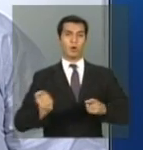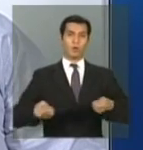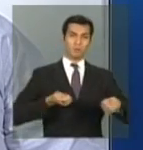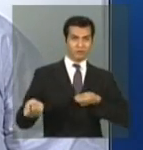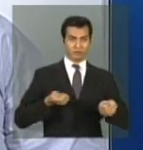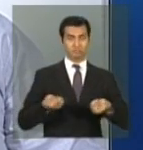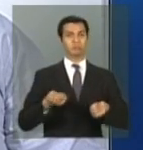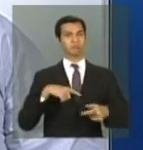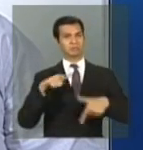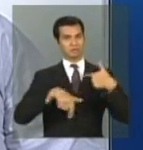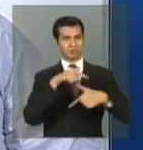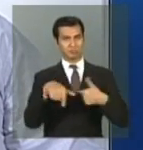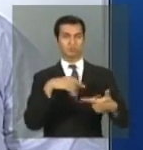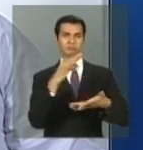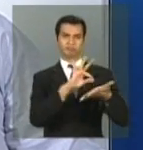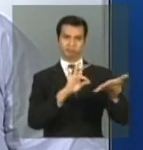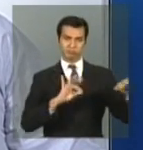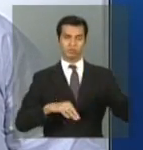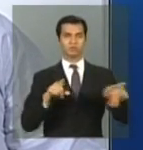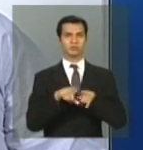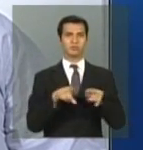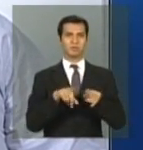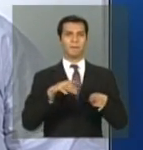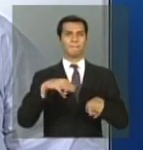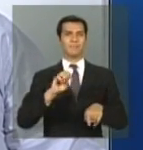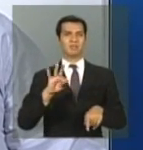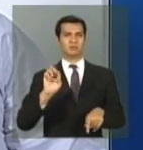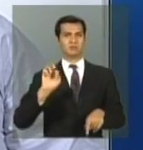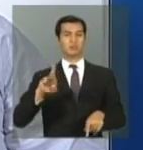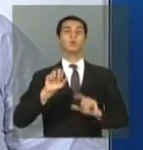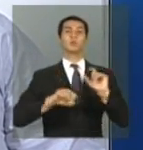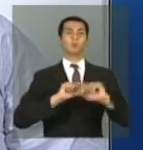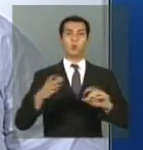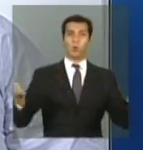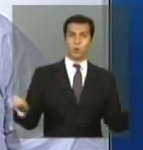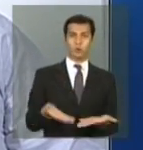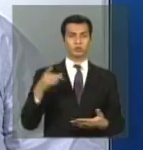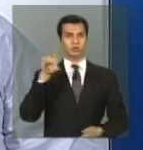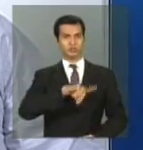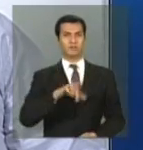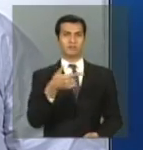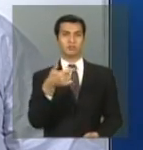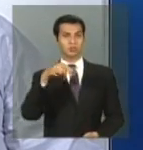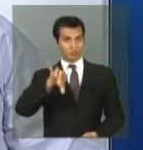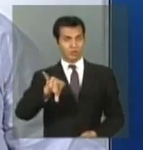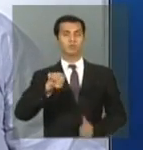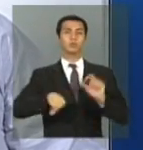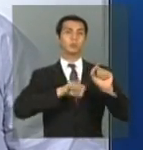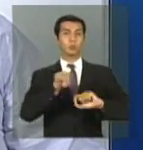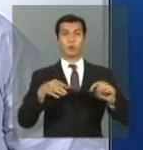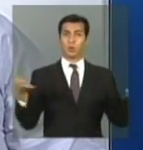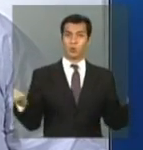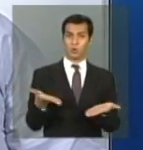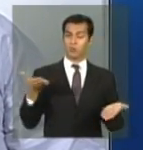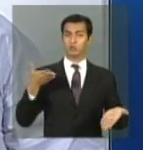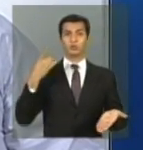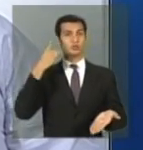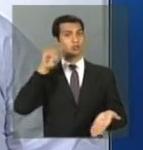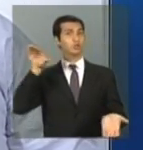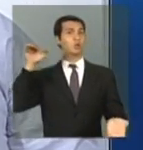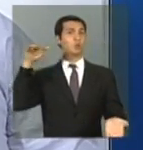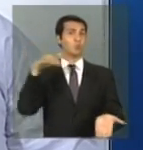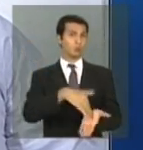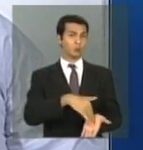frequência escolar, os nossos operadores masters, né, que hoje, dia 29, né, é o último dia, né, que o sistema MEC, o